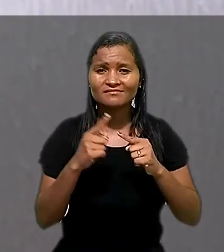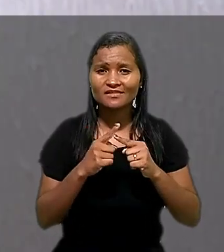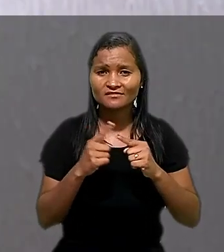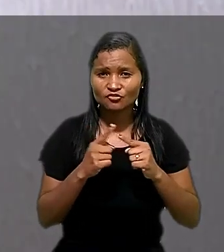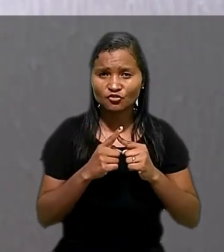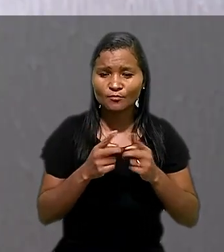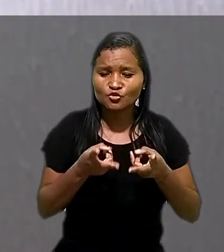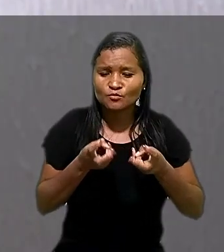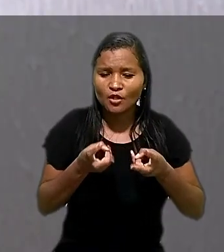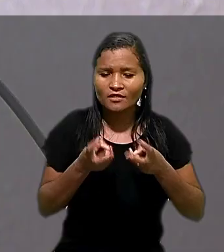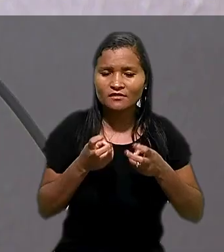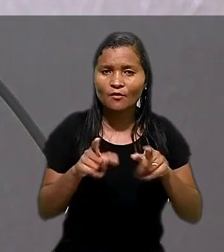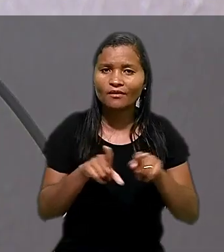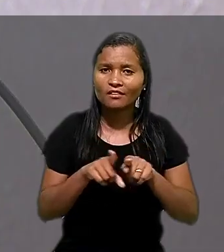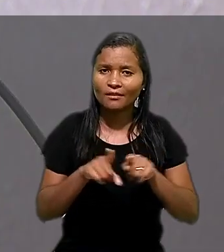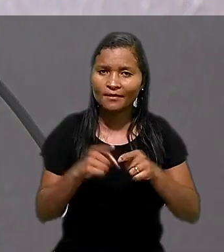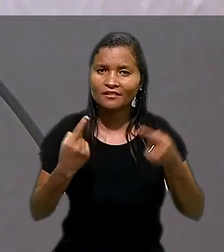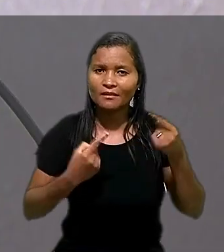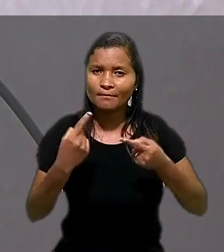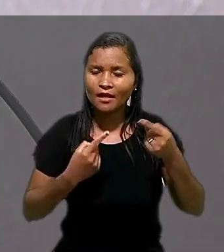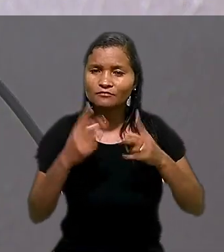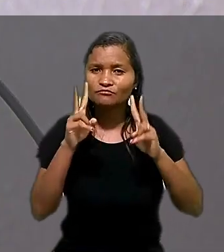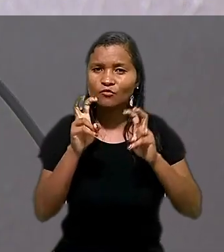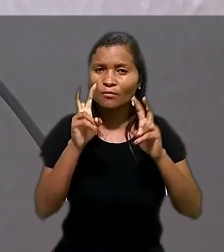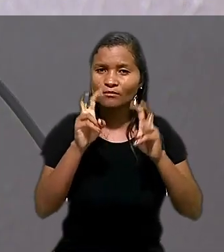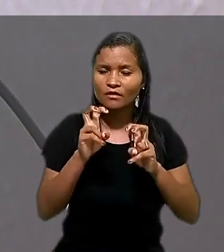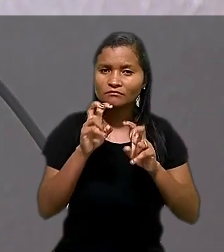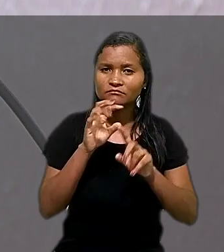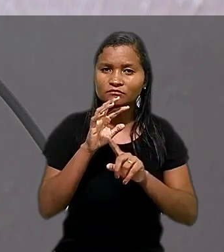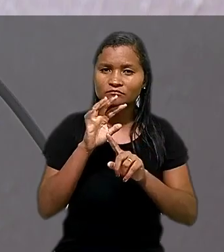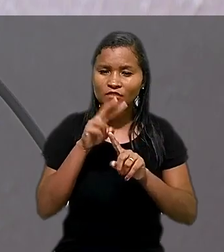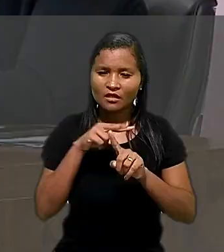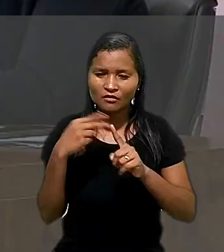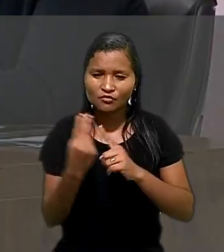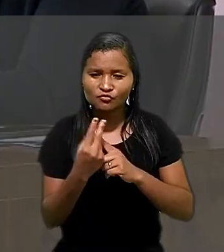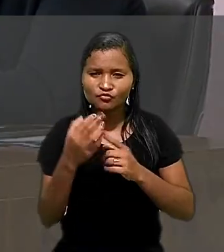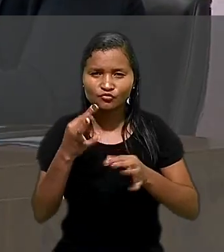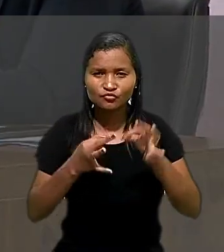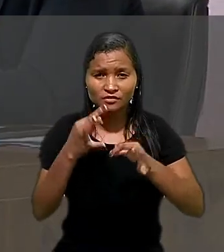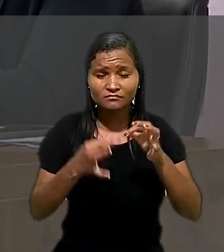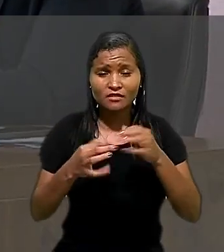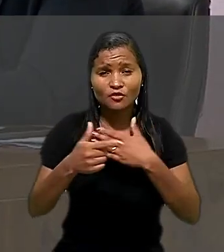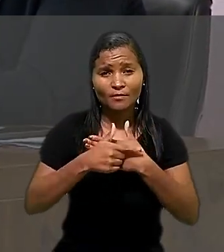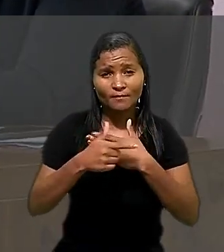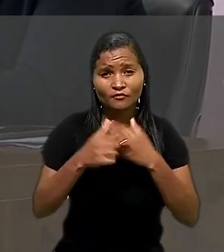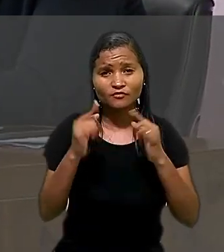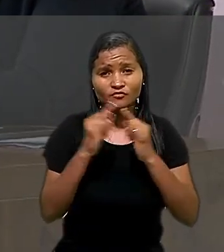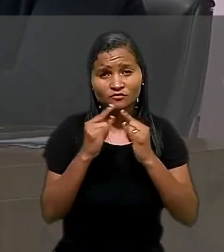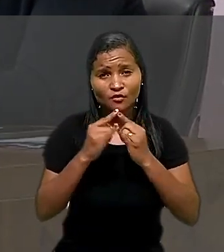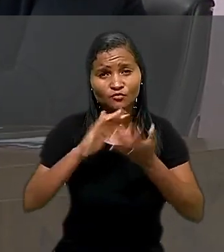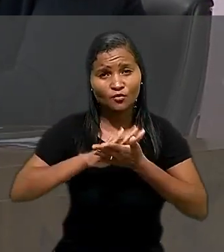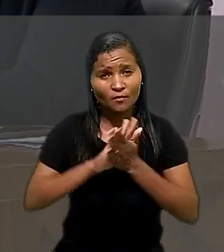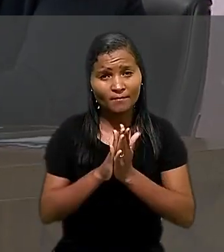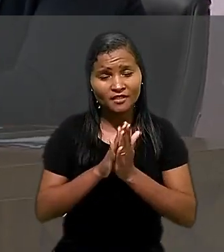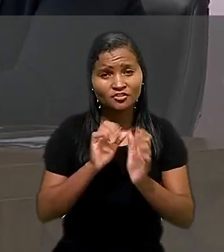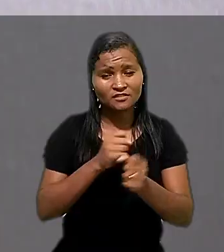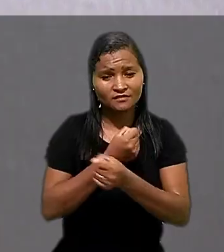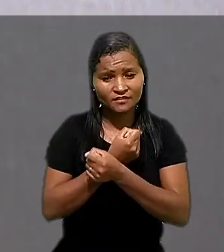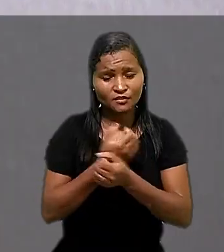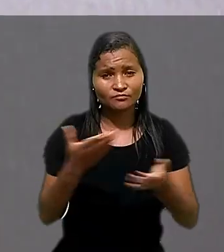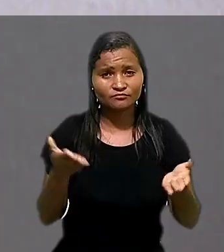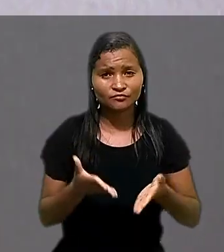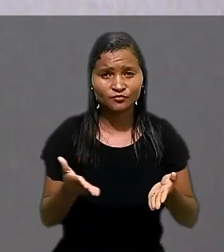desse tipo de exploração, além de debates sobre os aspectos jurídicos e o papel das instituições no combate à